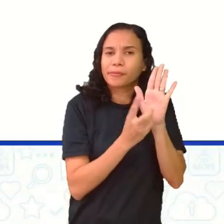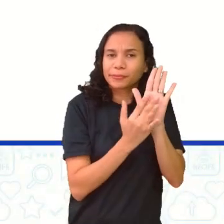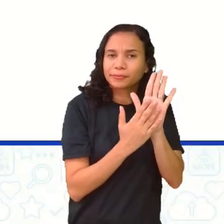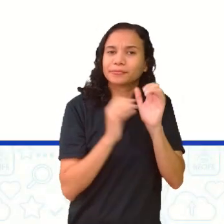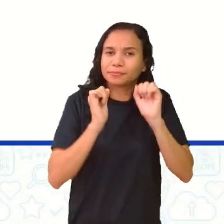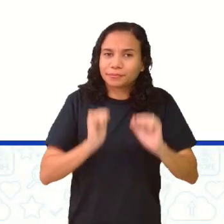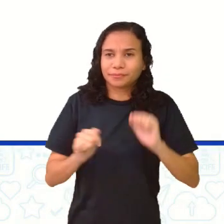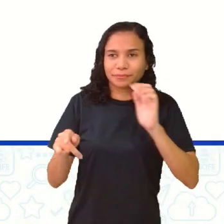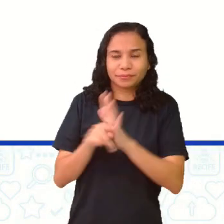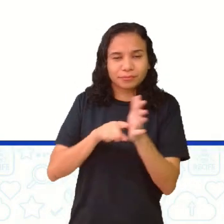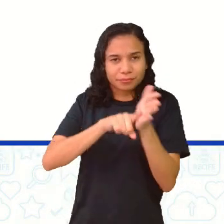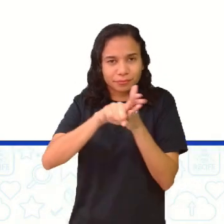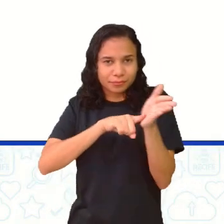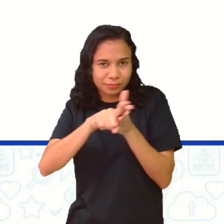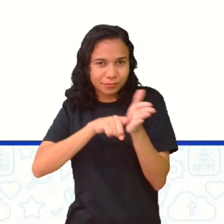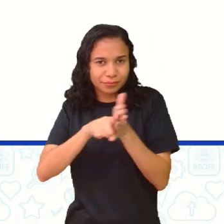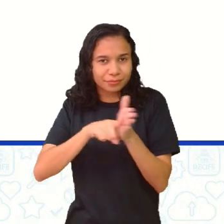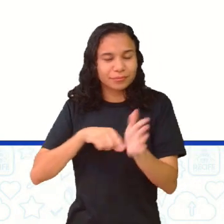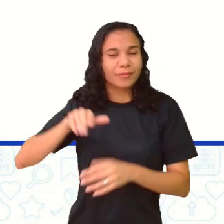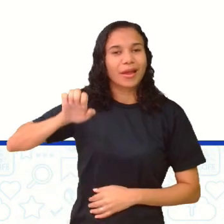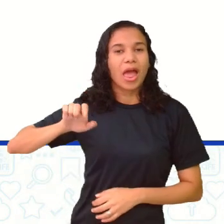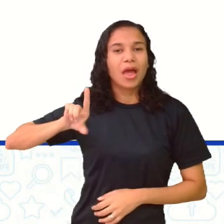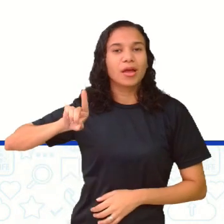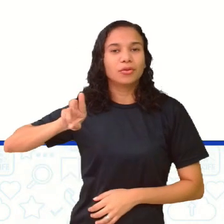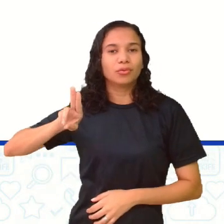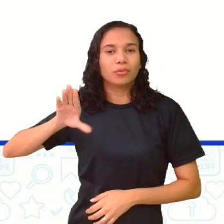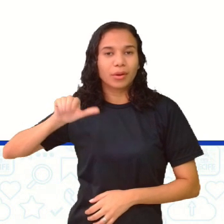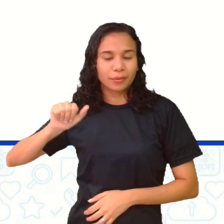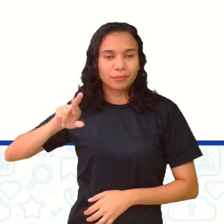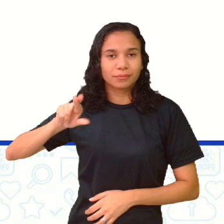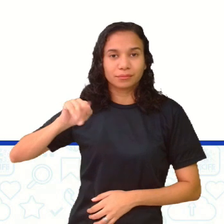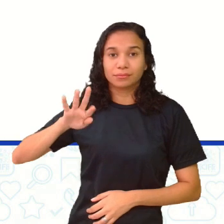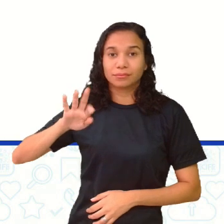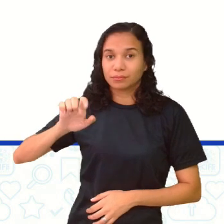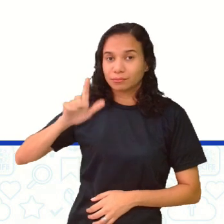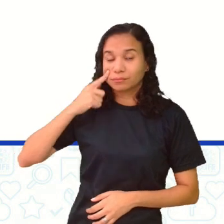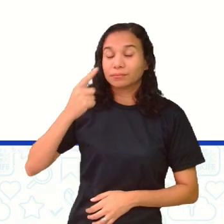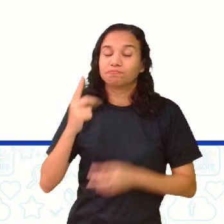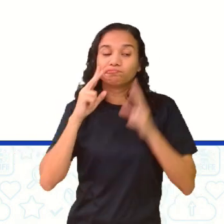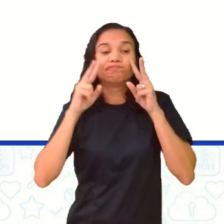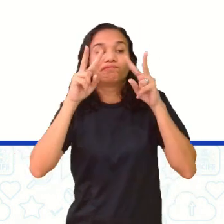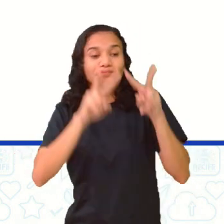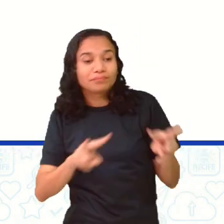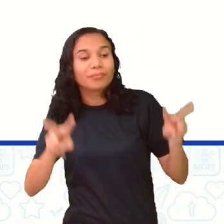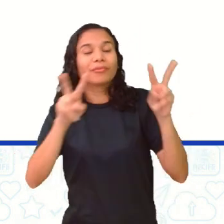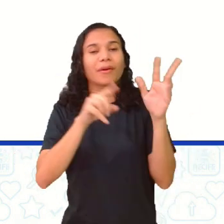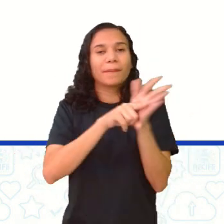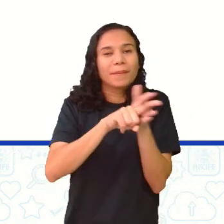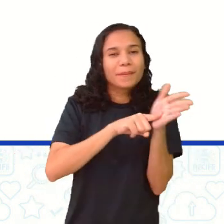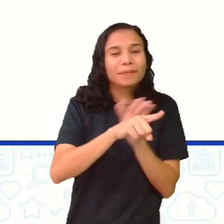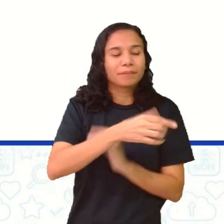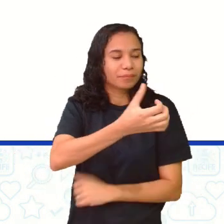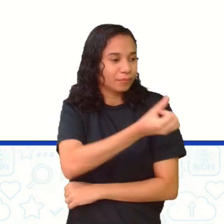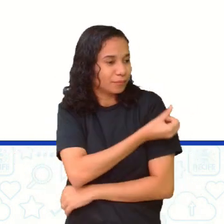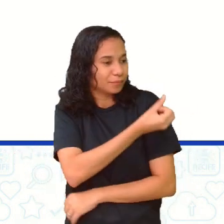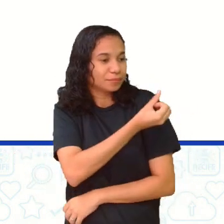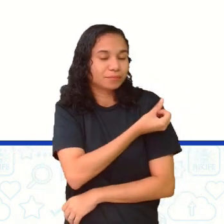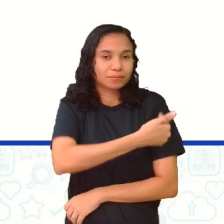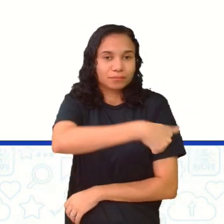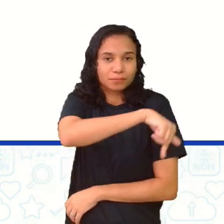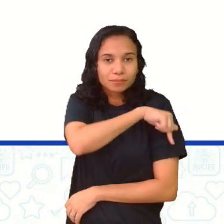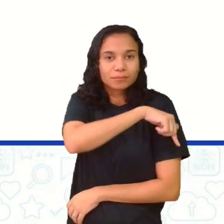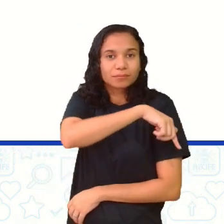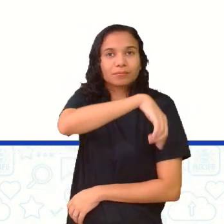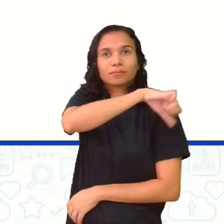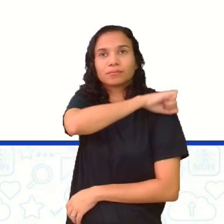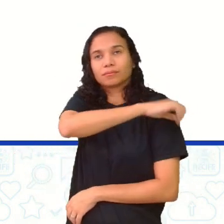podem colocar na barra de pesquisa Educa Recife, vai nas playlists, tem lá sexto ano, do sétimo,